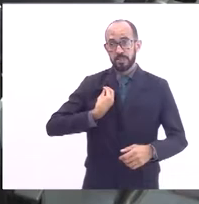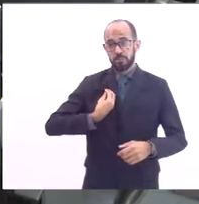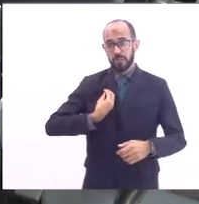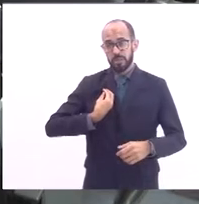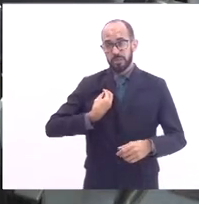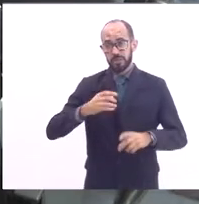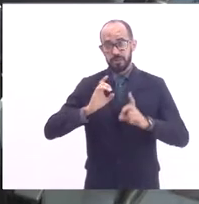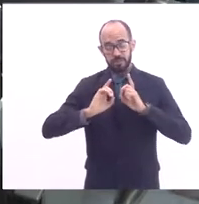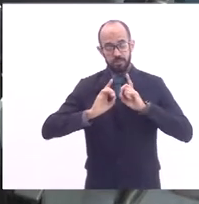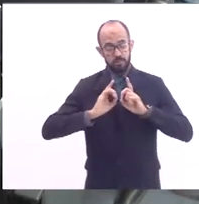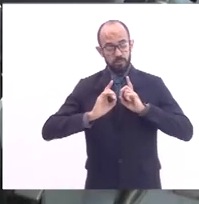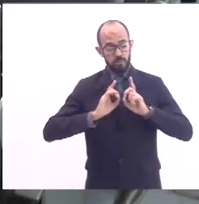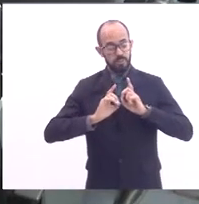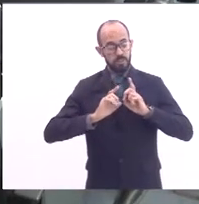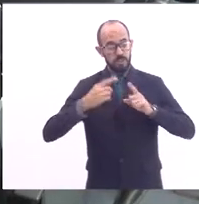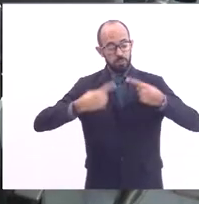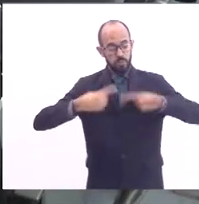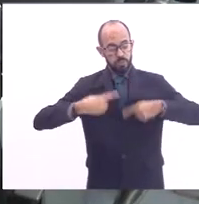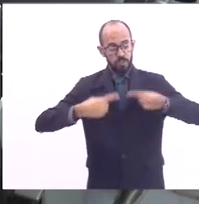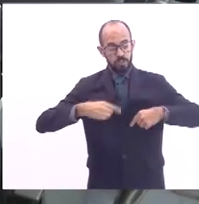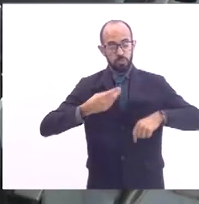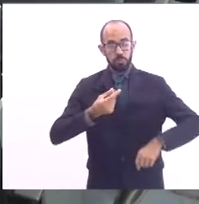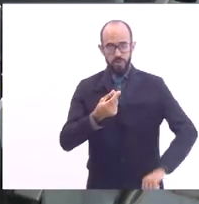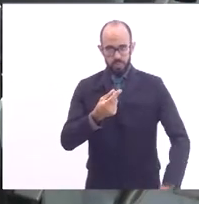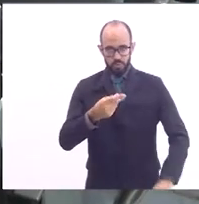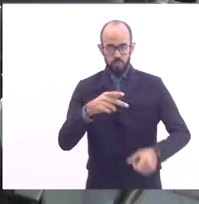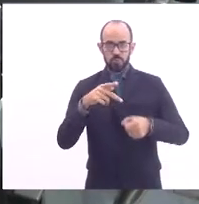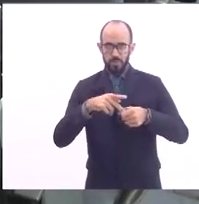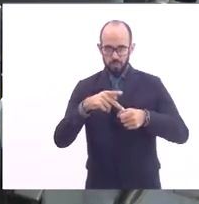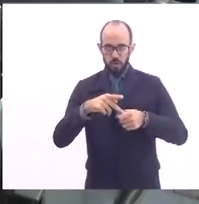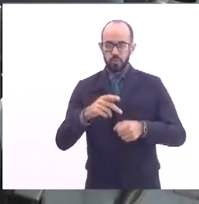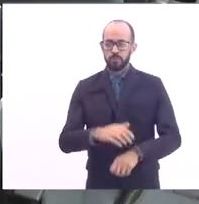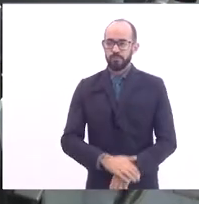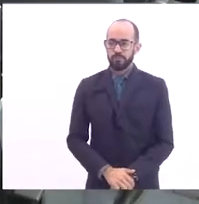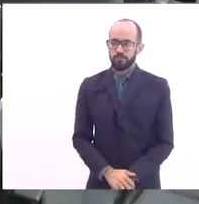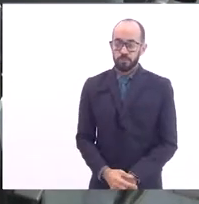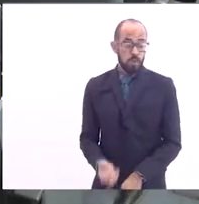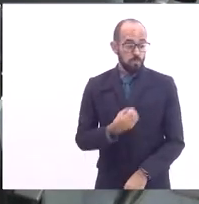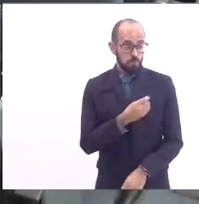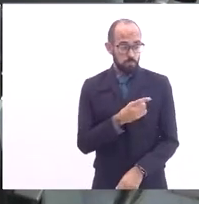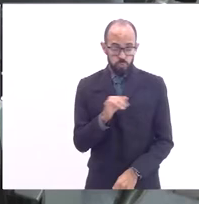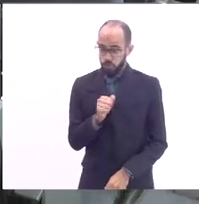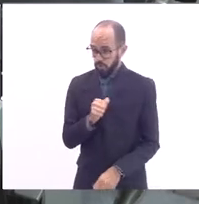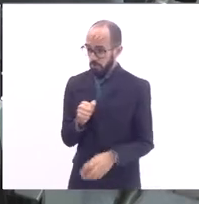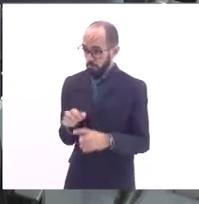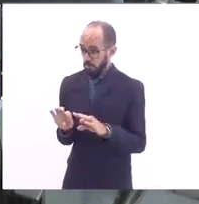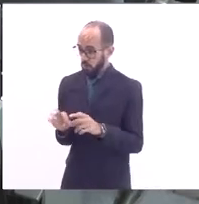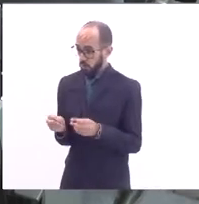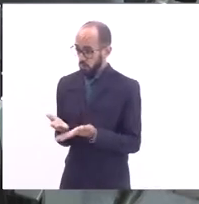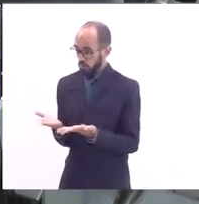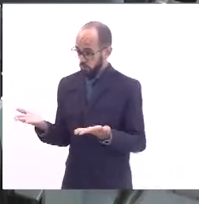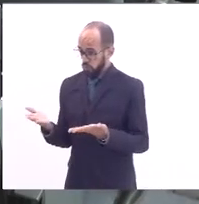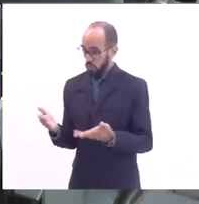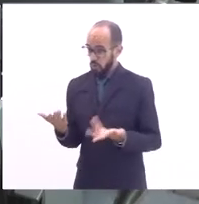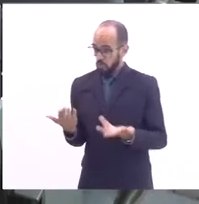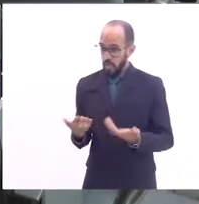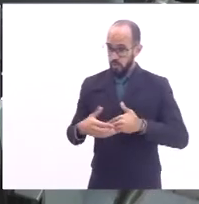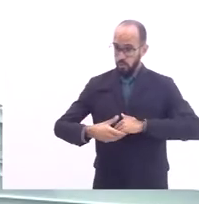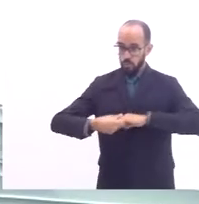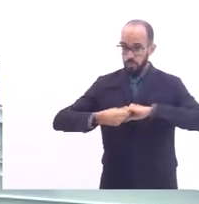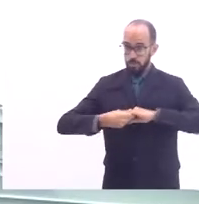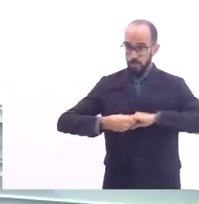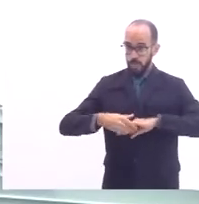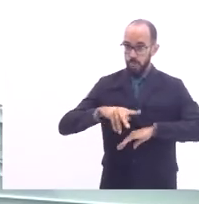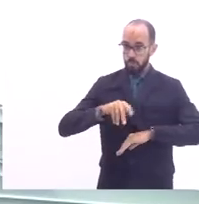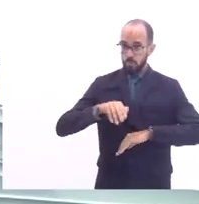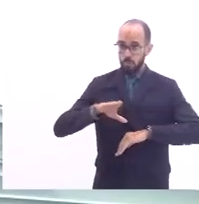dos derivados de petróleo. Vamos lá, Dr. Bem, Wagner Victor. Bom dia a todos. Quero saudar nosso presidente Paulo